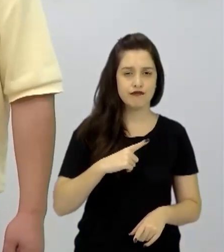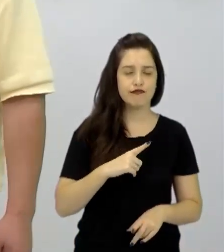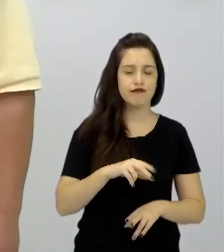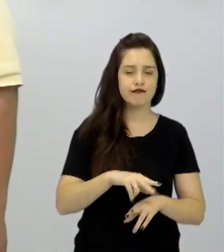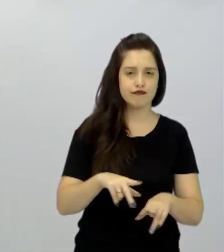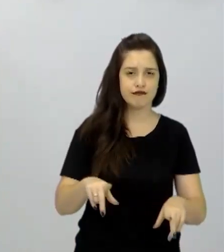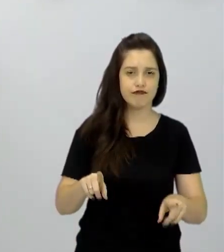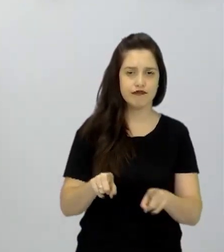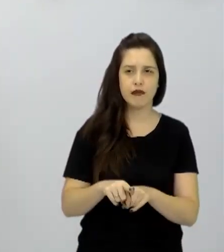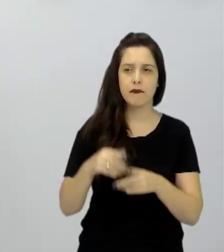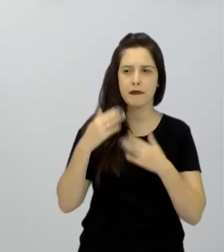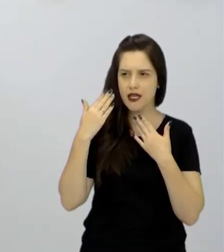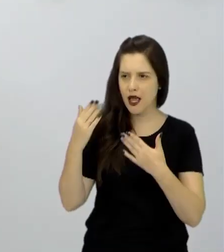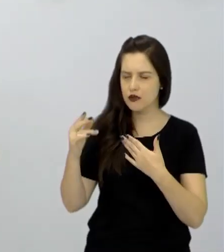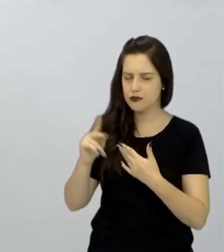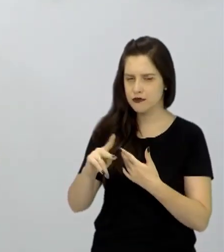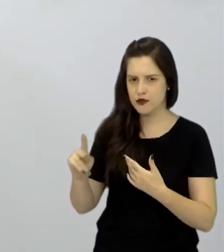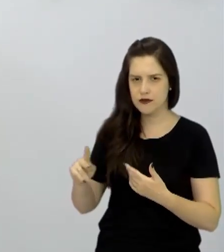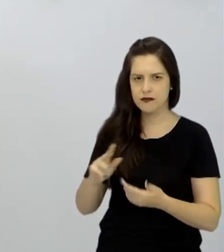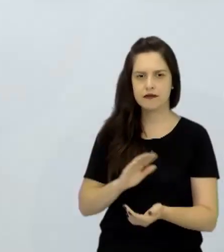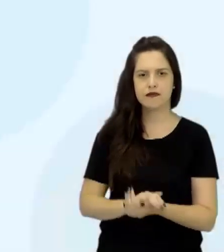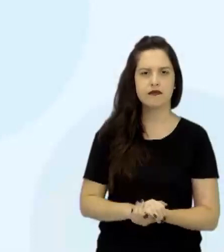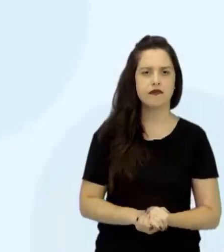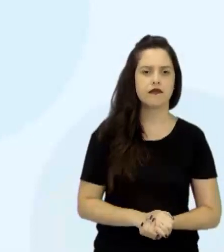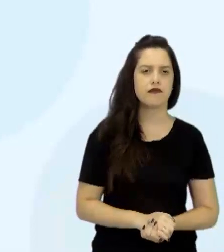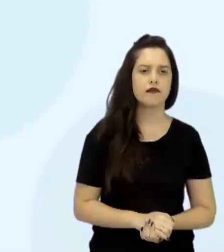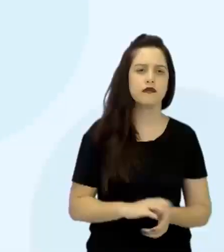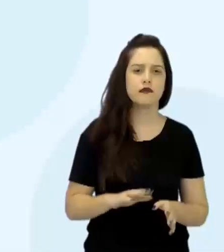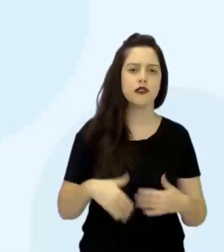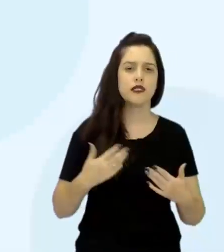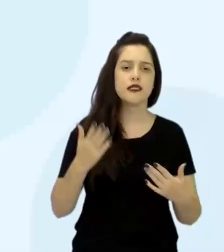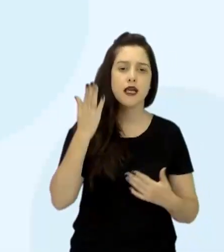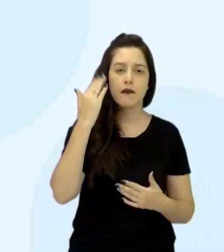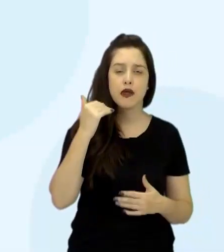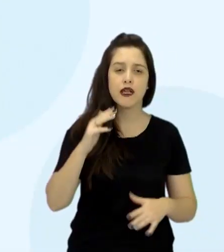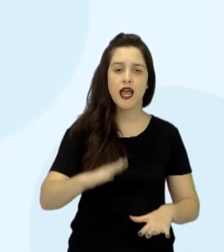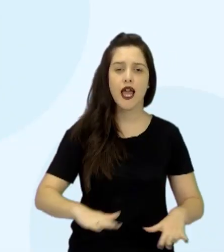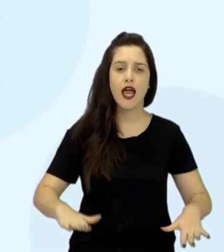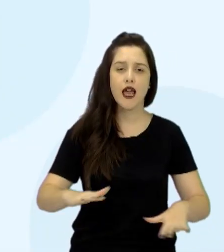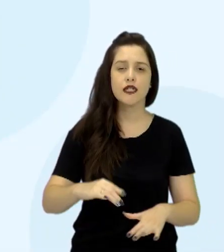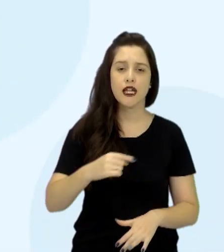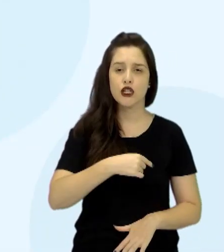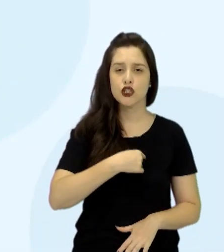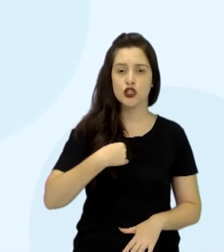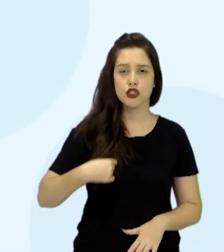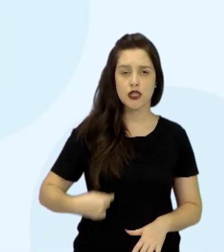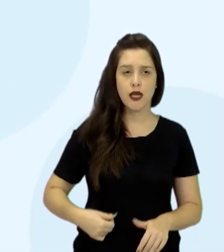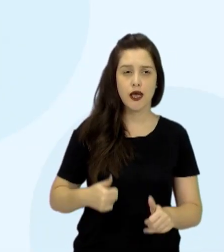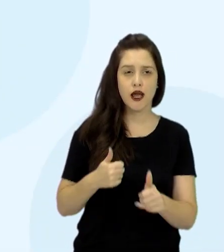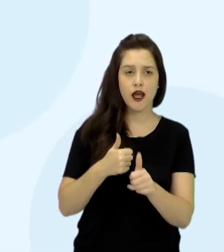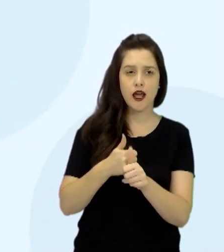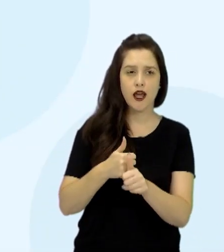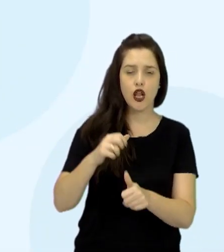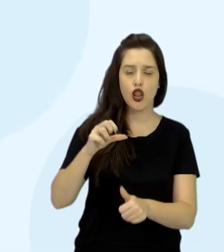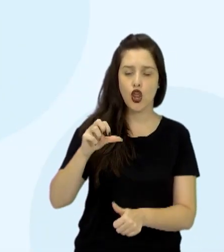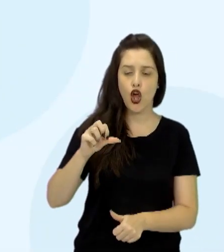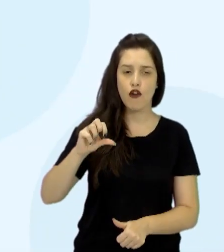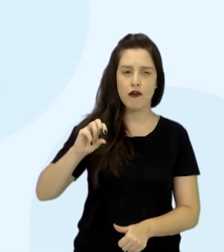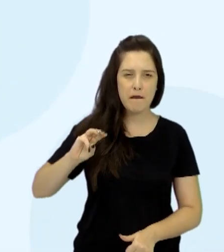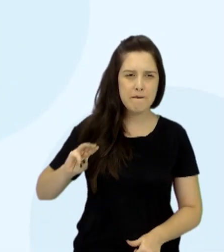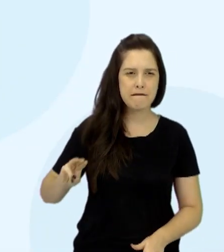combinado. Obrigado, professor. Então vamos lá. Sabendo que a área territorial da China é de aproximadamente